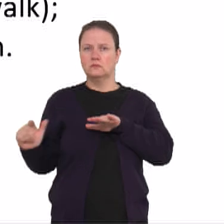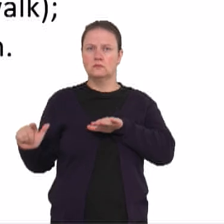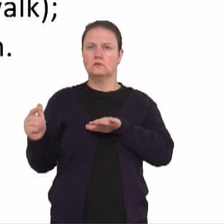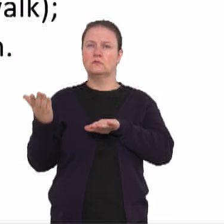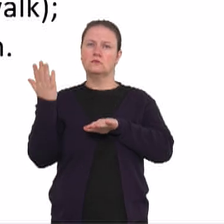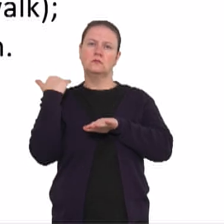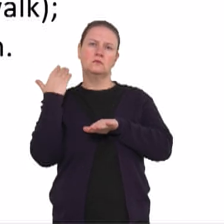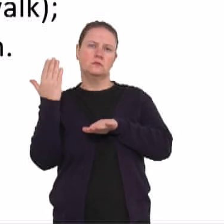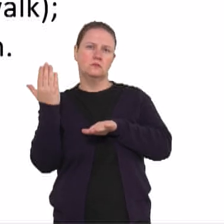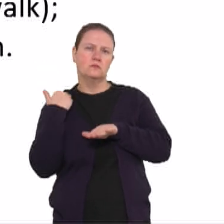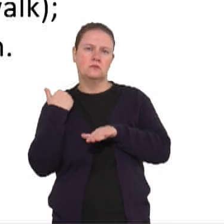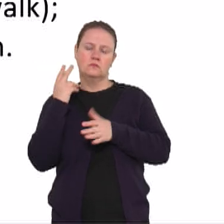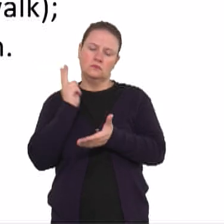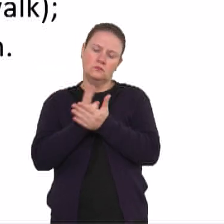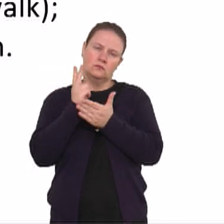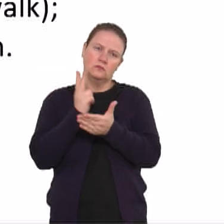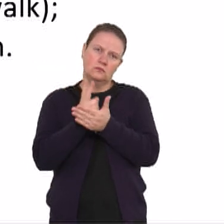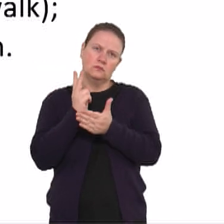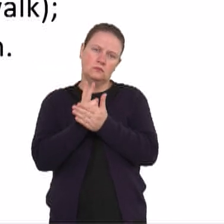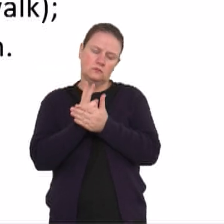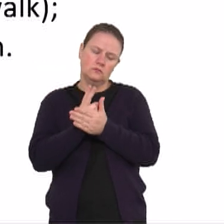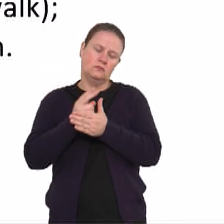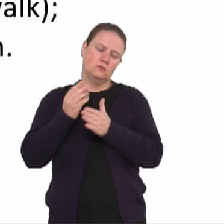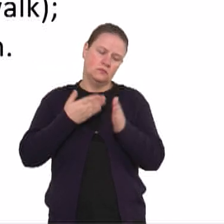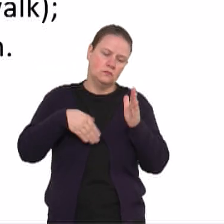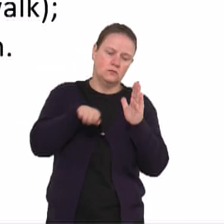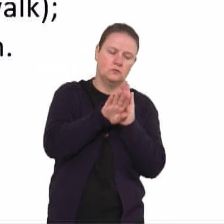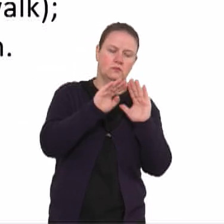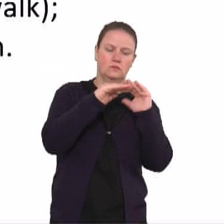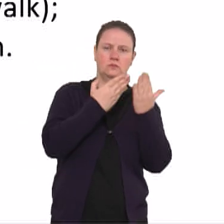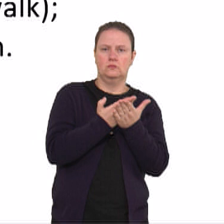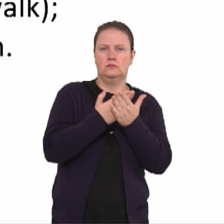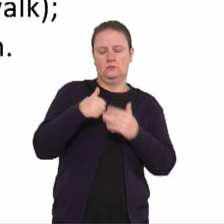ia caminhando para a escola, né? Em